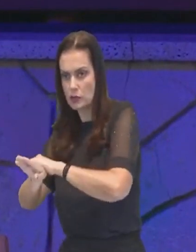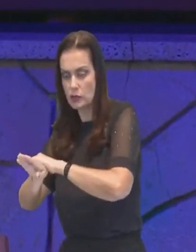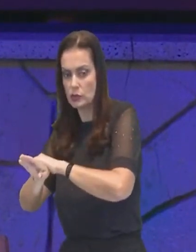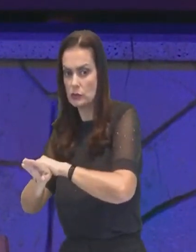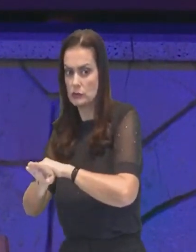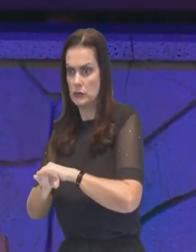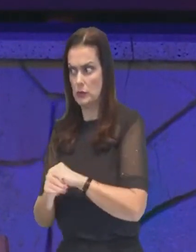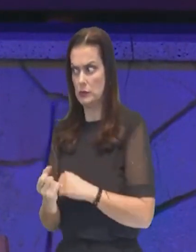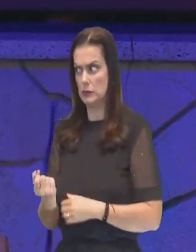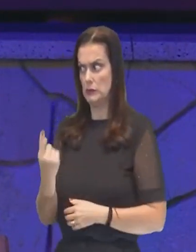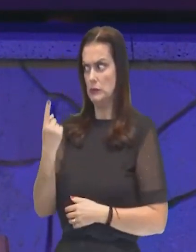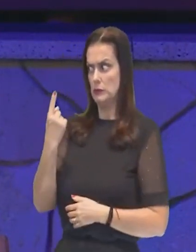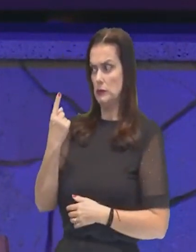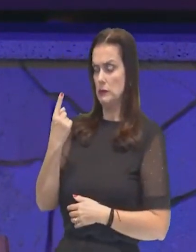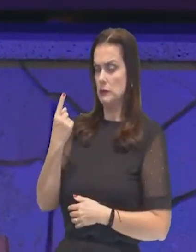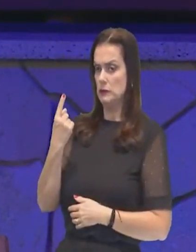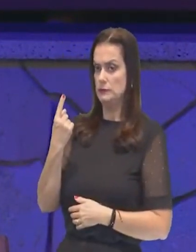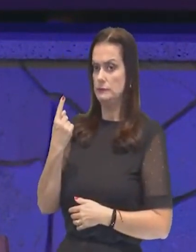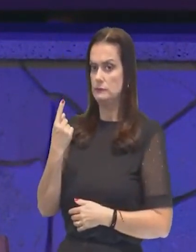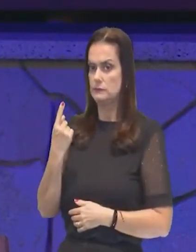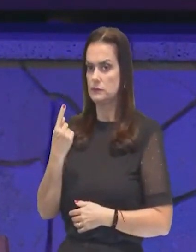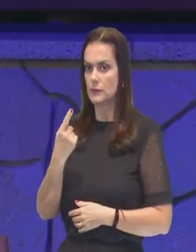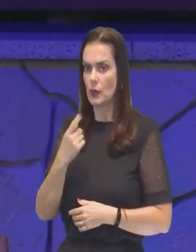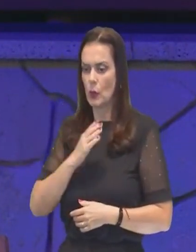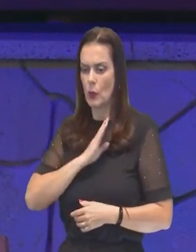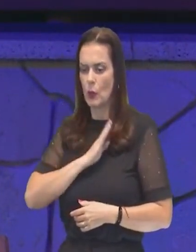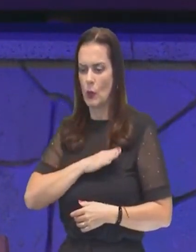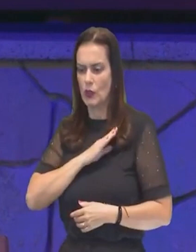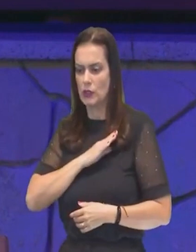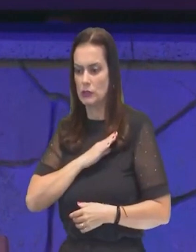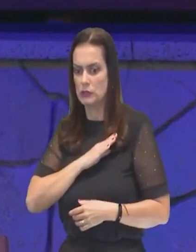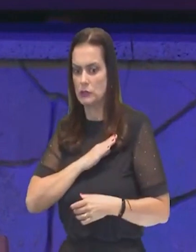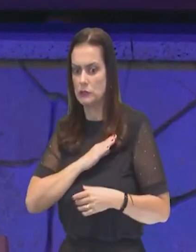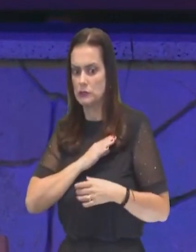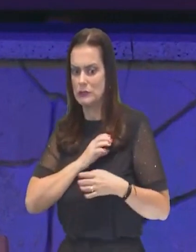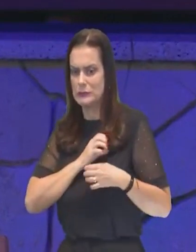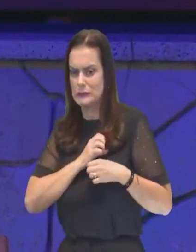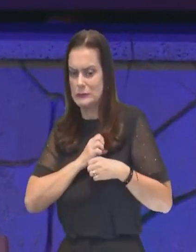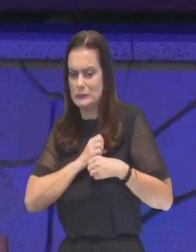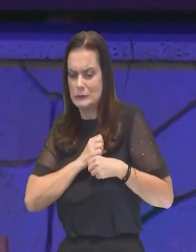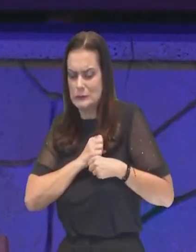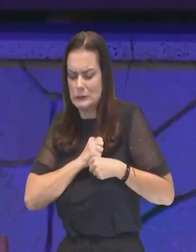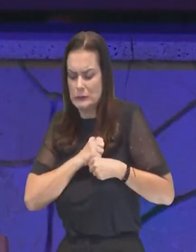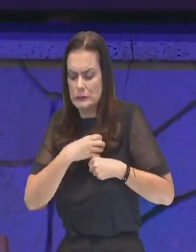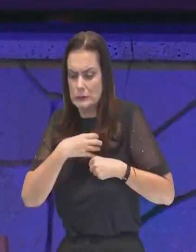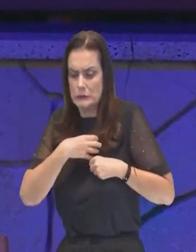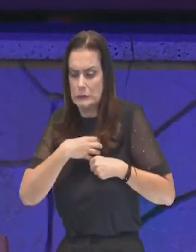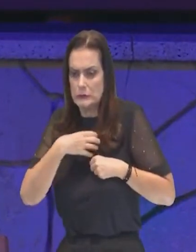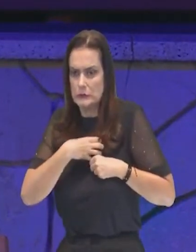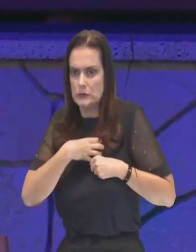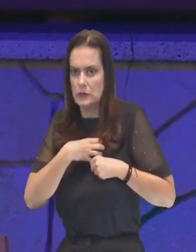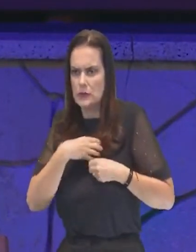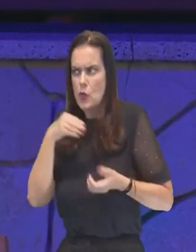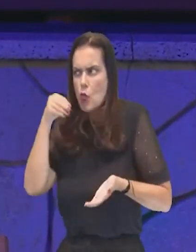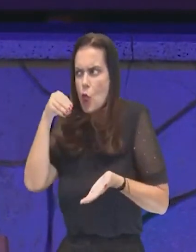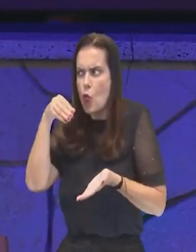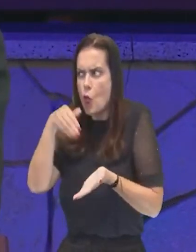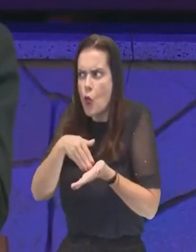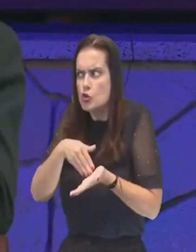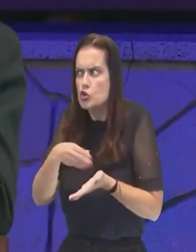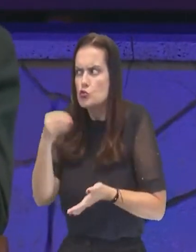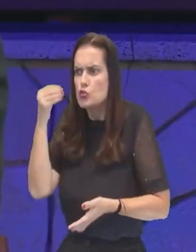ela. E saí dali com aquele aperto no coração, dei um beijo. Falei: se esse for o último beijo, hein, for o beijo